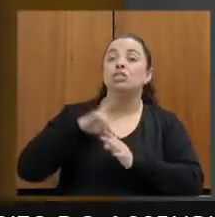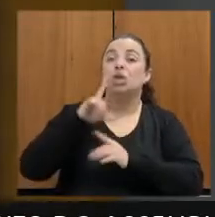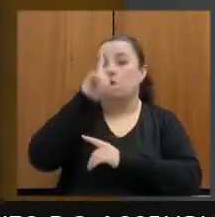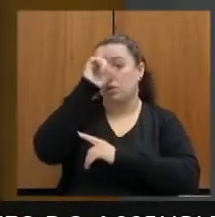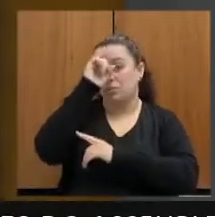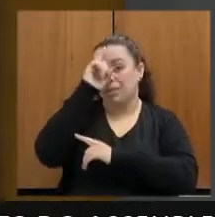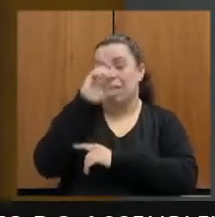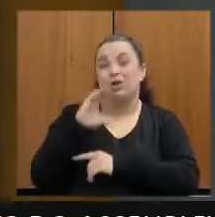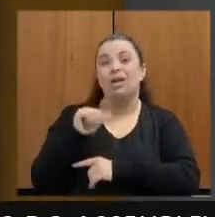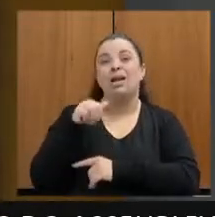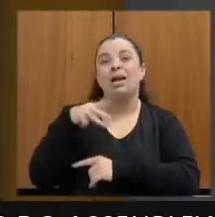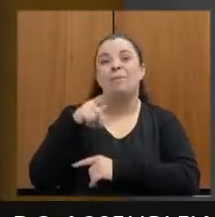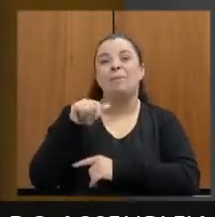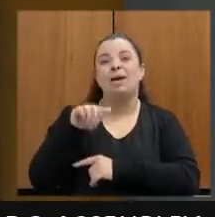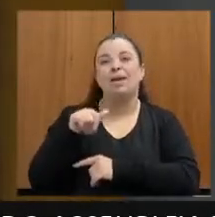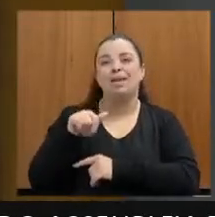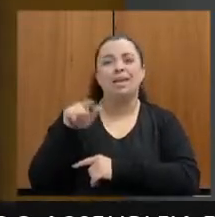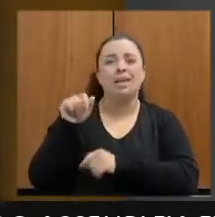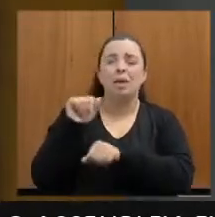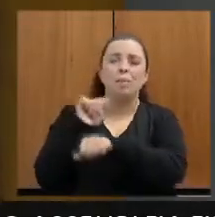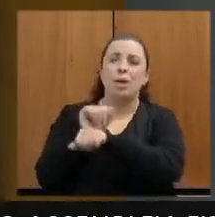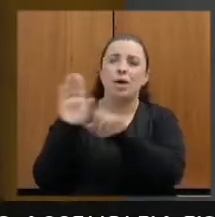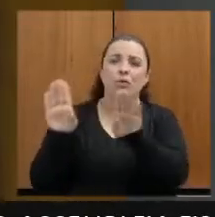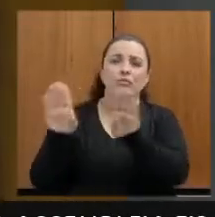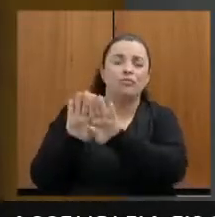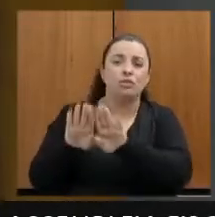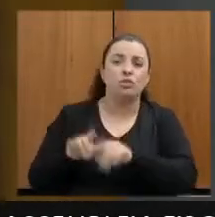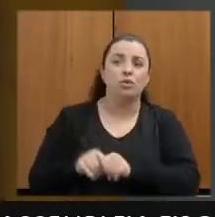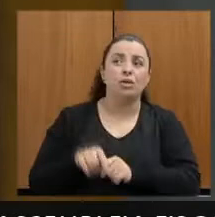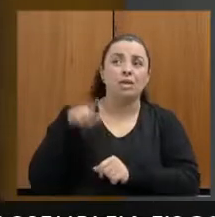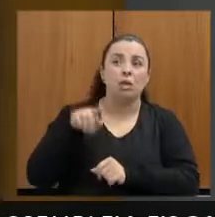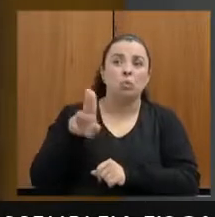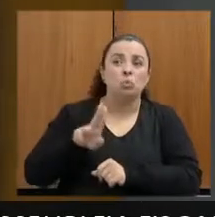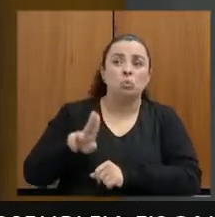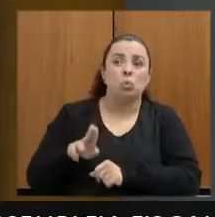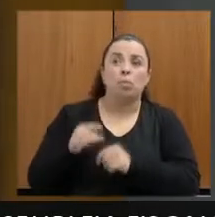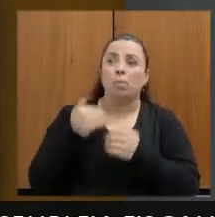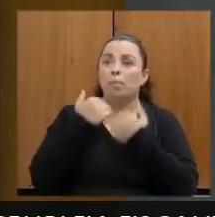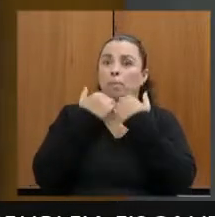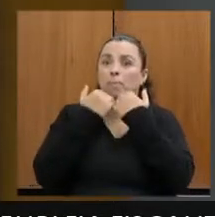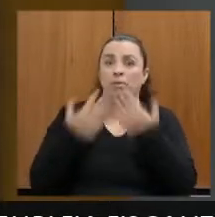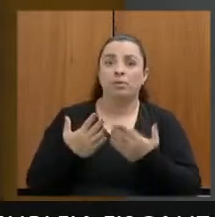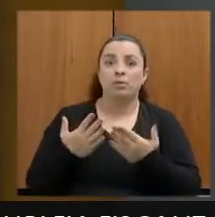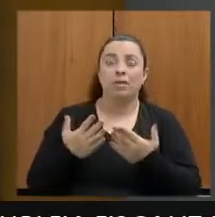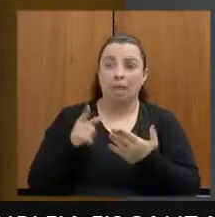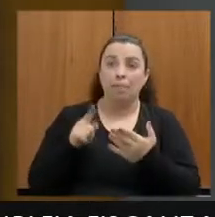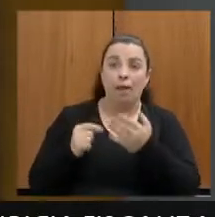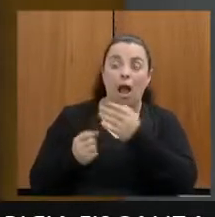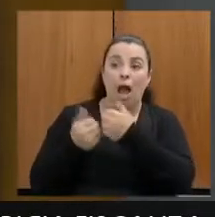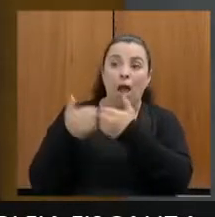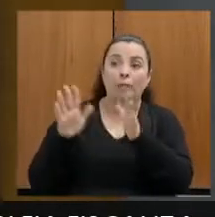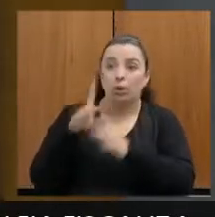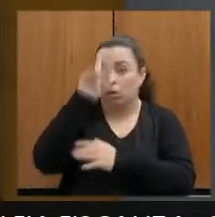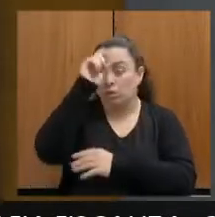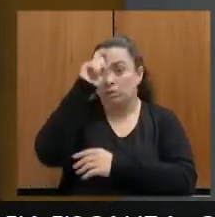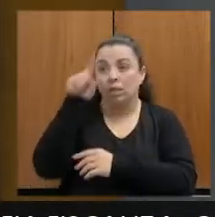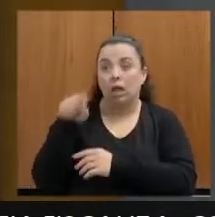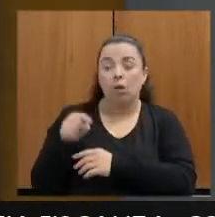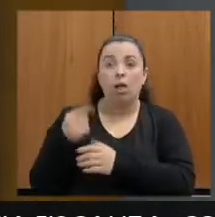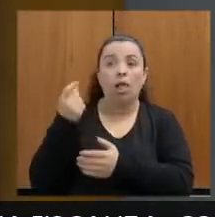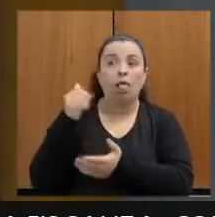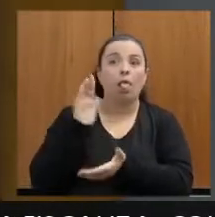foi desativado sem utilização adequada que nos custou uma fortuna encontramos também